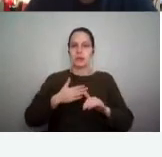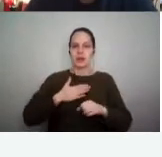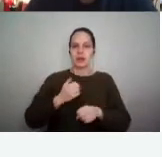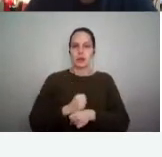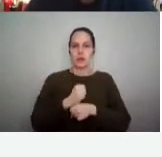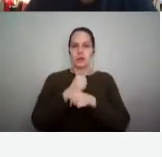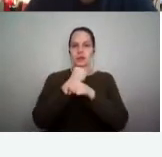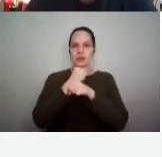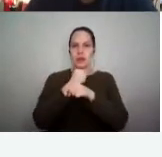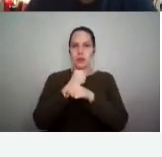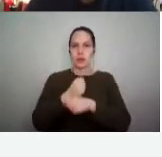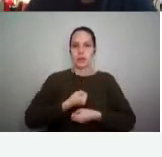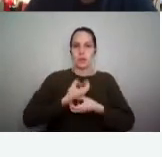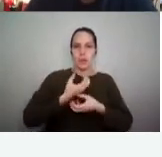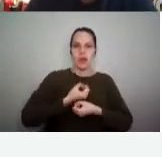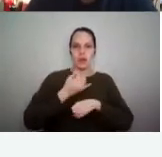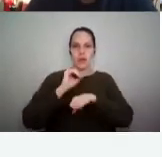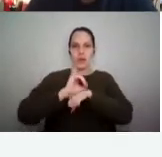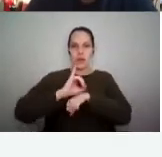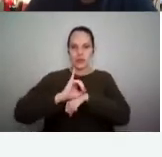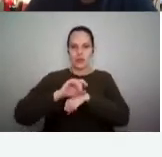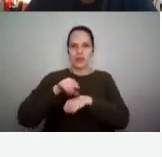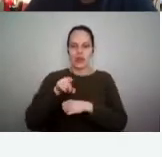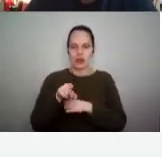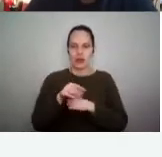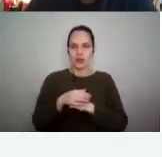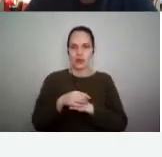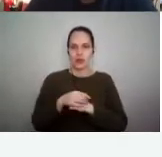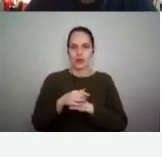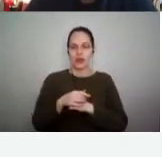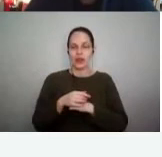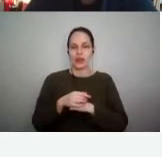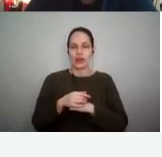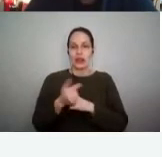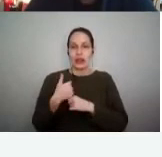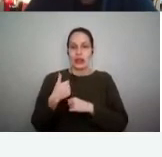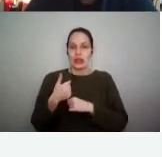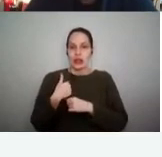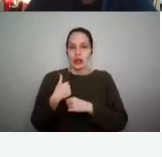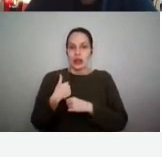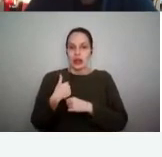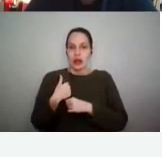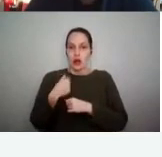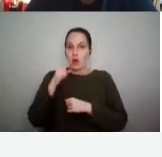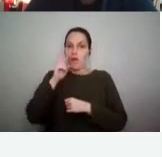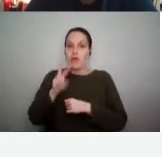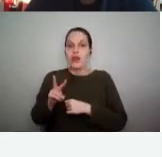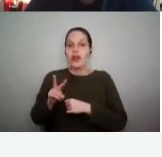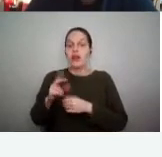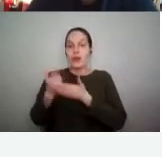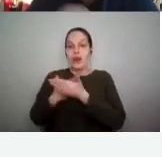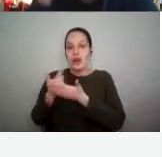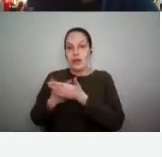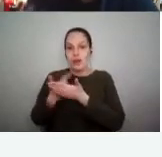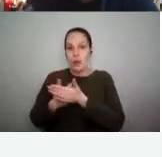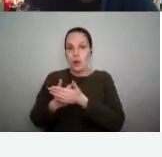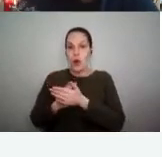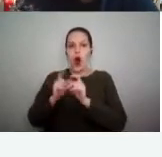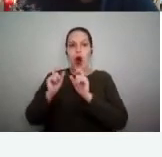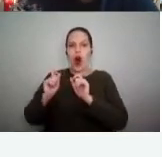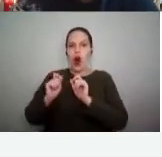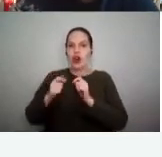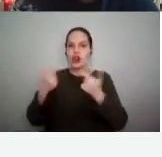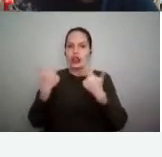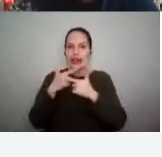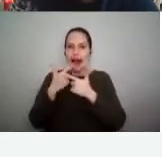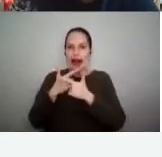poema objeto que eu mostrei para vocês, e para dizer que eu extraí do livro Cadê a Graça, que estava aqui, e esse cartoon